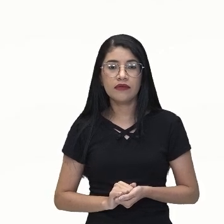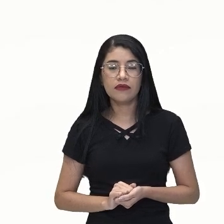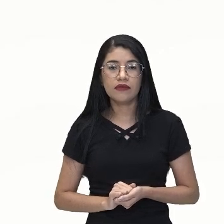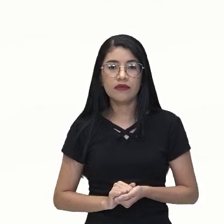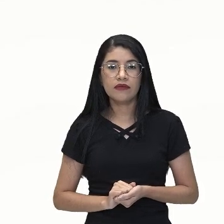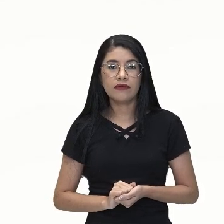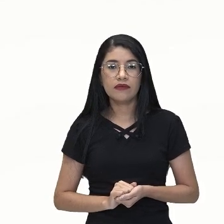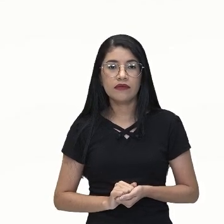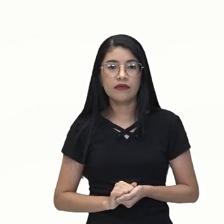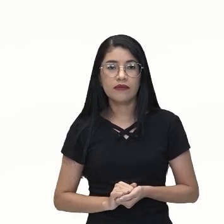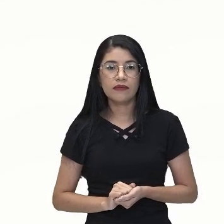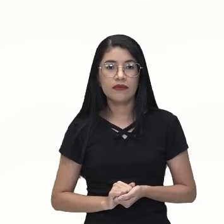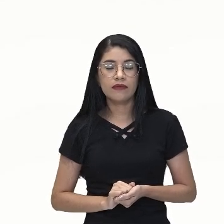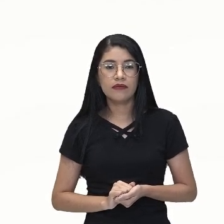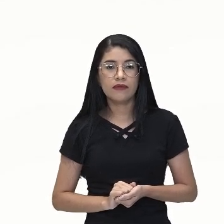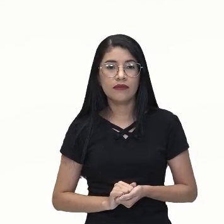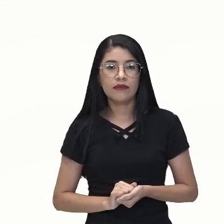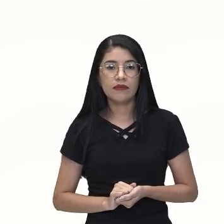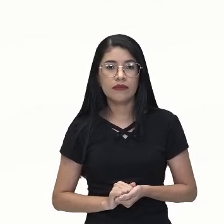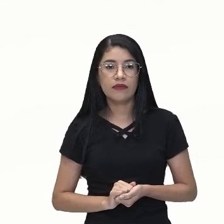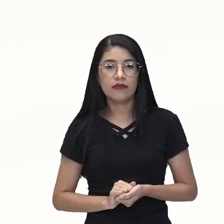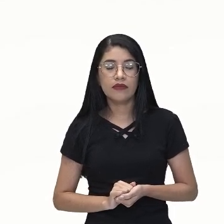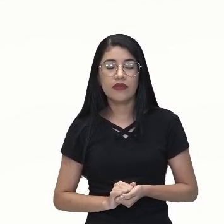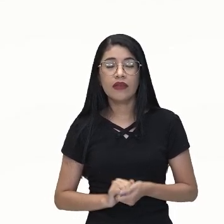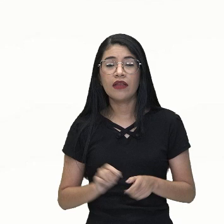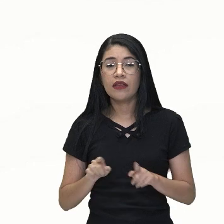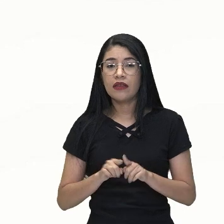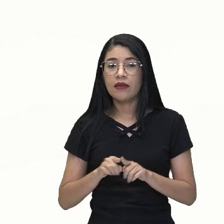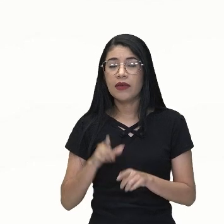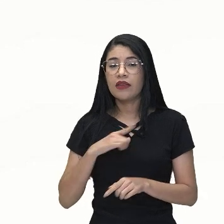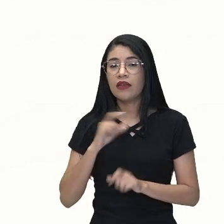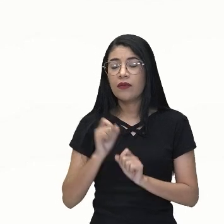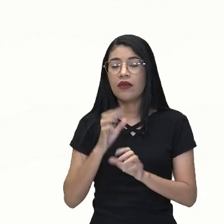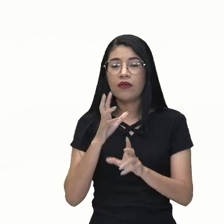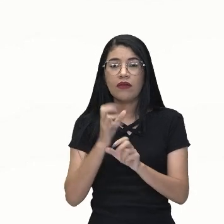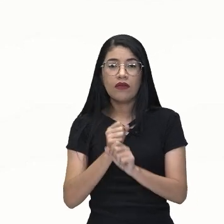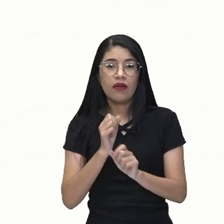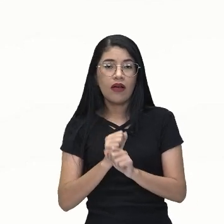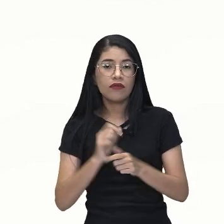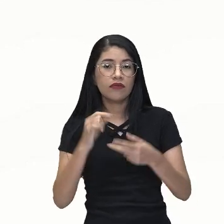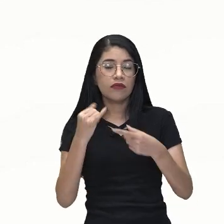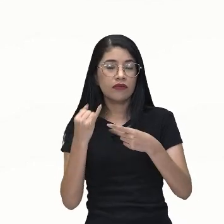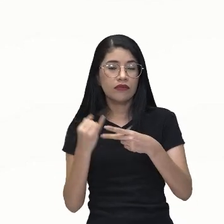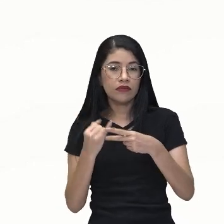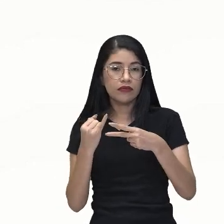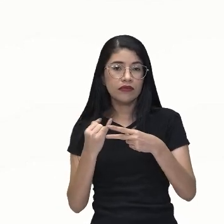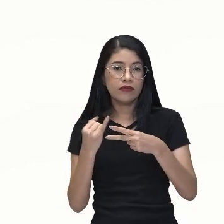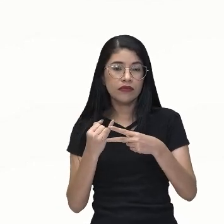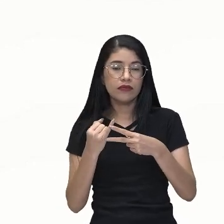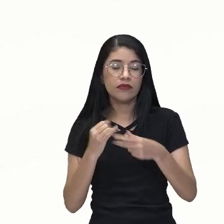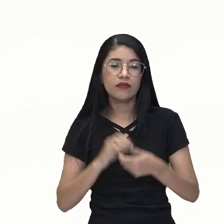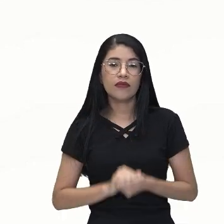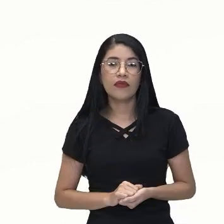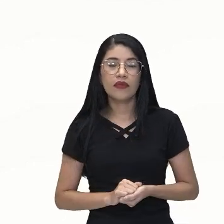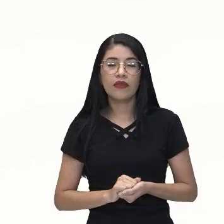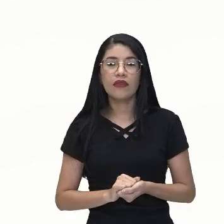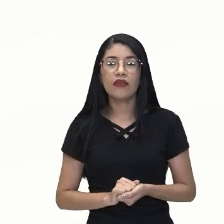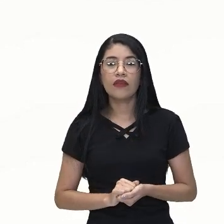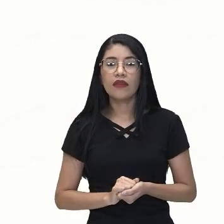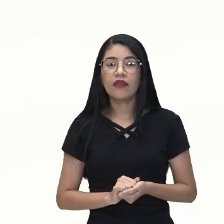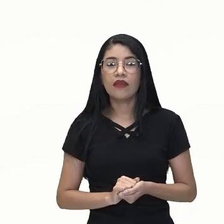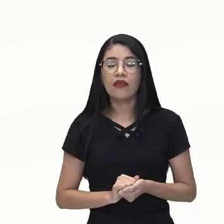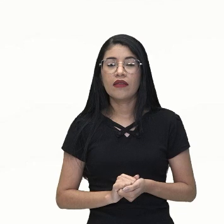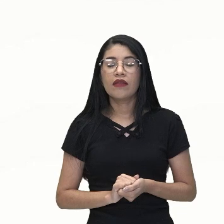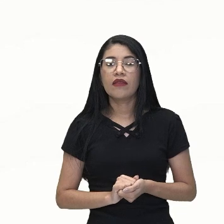Agora, a gente tem também o cálculo do perímetro de um polígono regular. Opa!